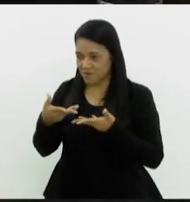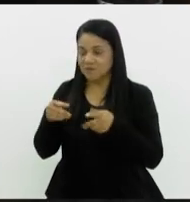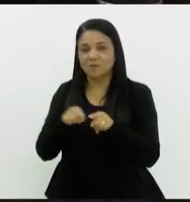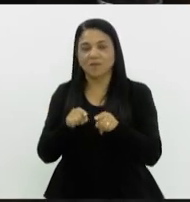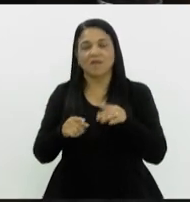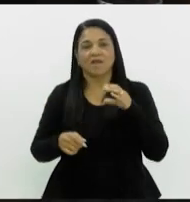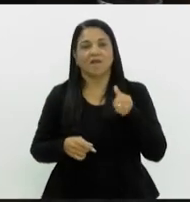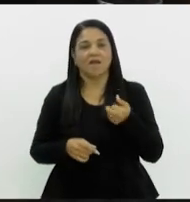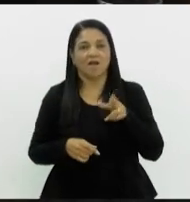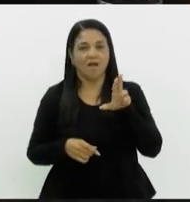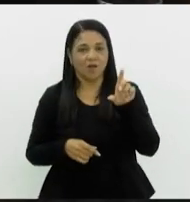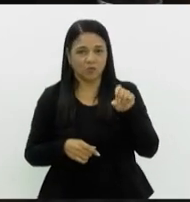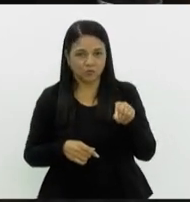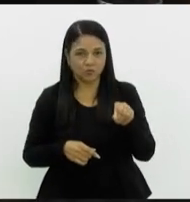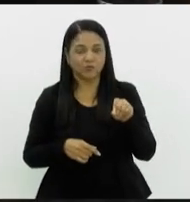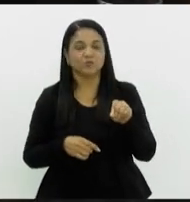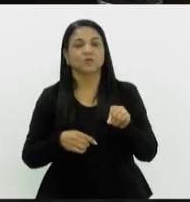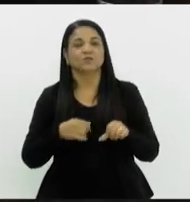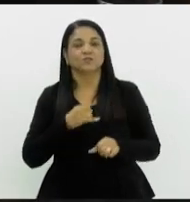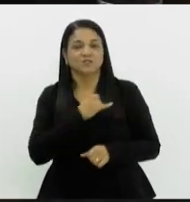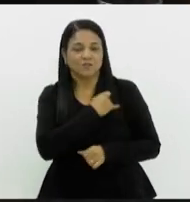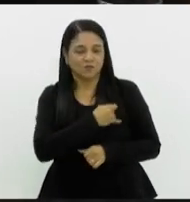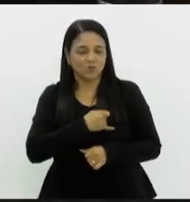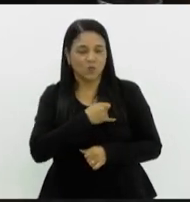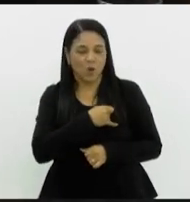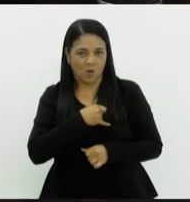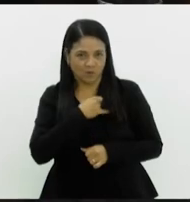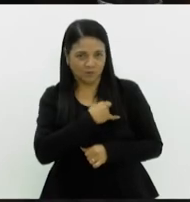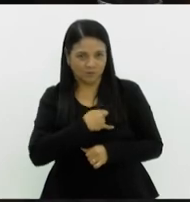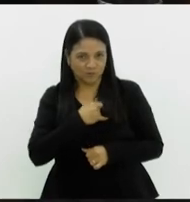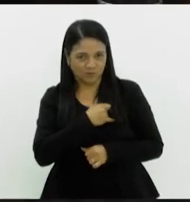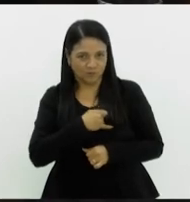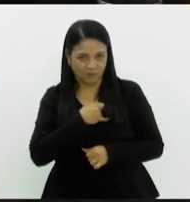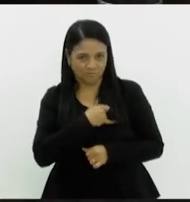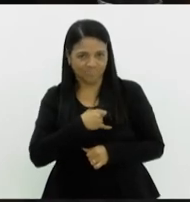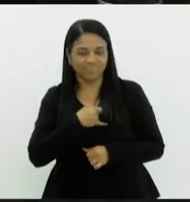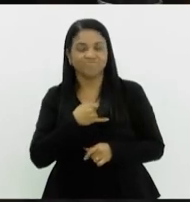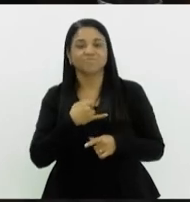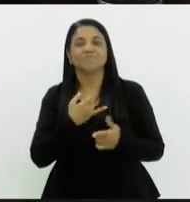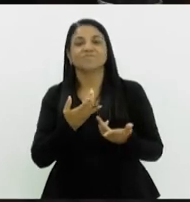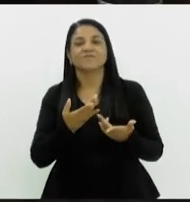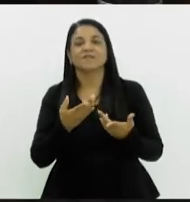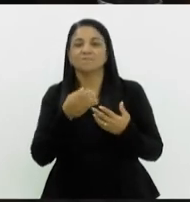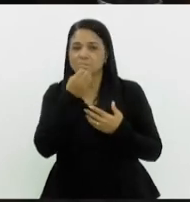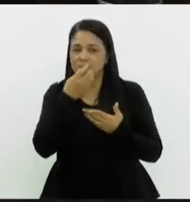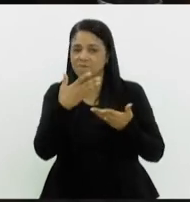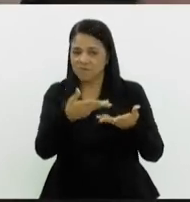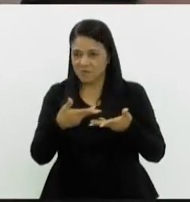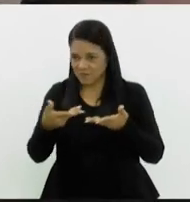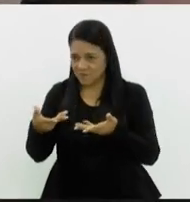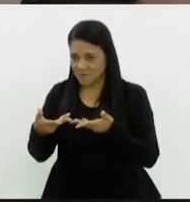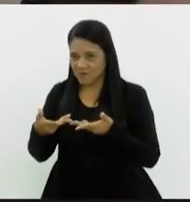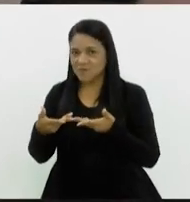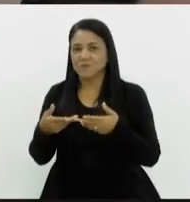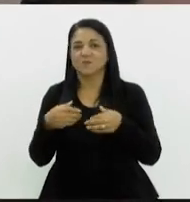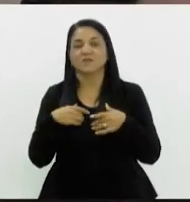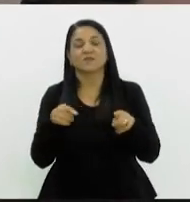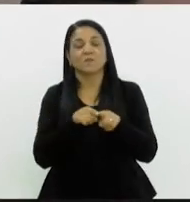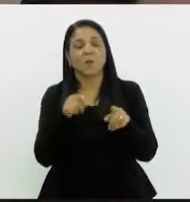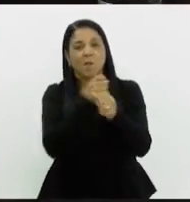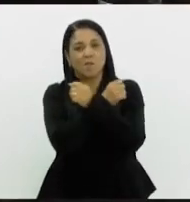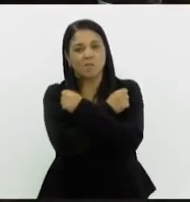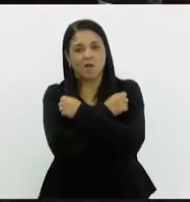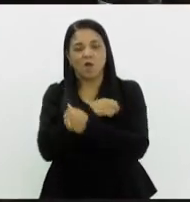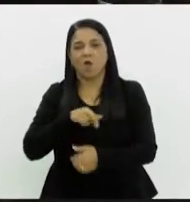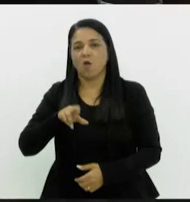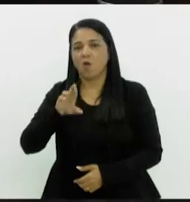vereador do município de São João de Meriti. Sejam todos muito bem-vindos. Mandar um abraço também para o Rômulo, lá de